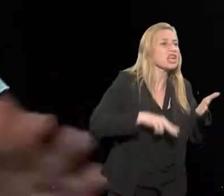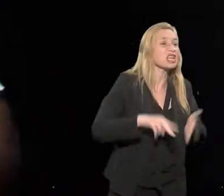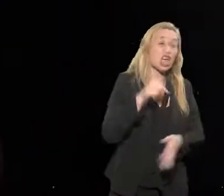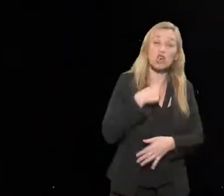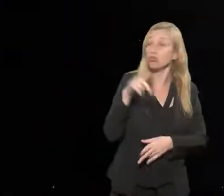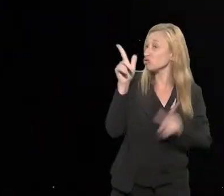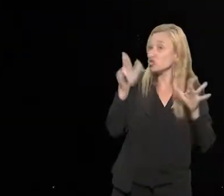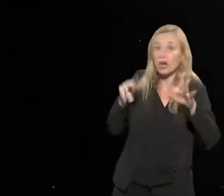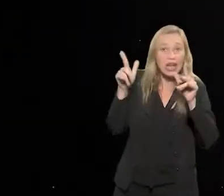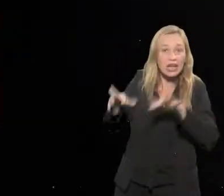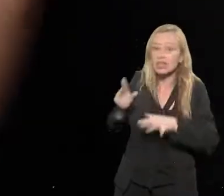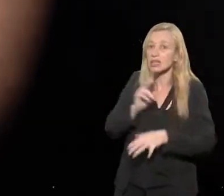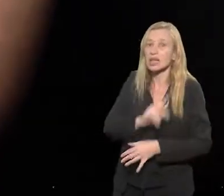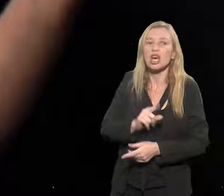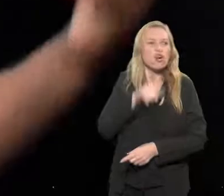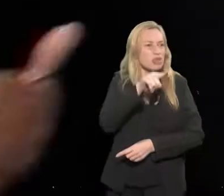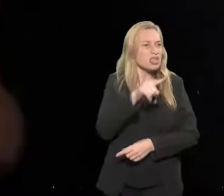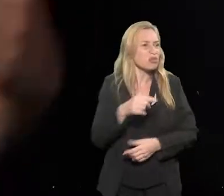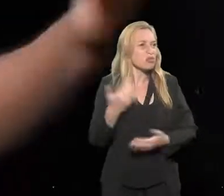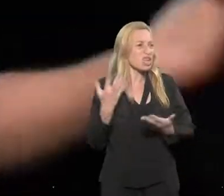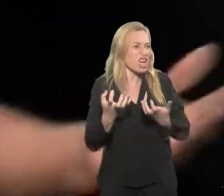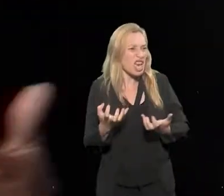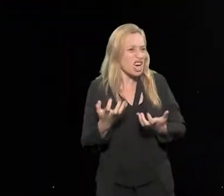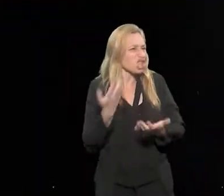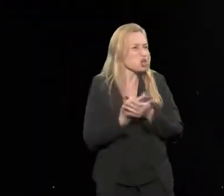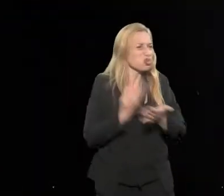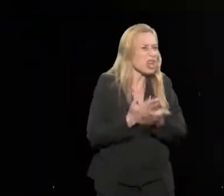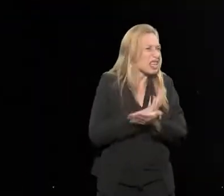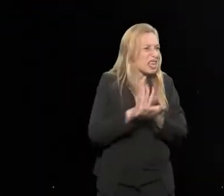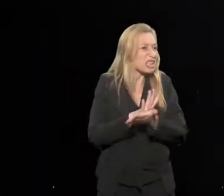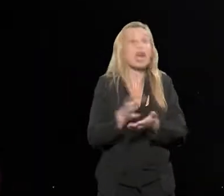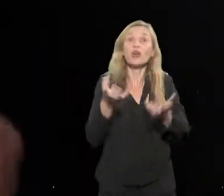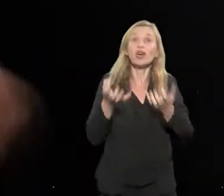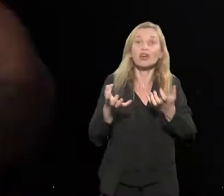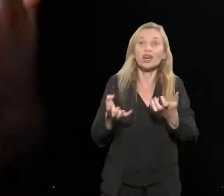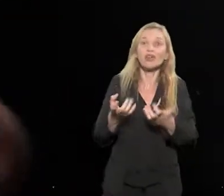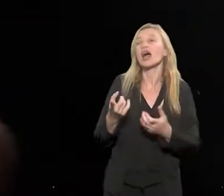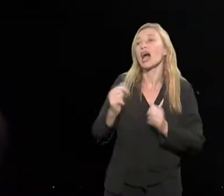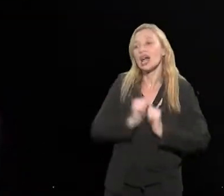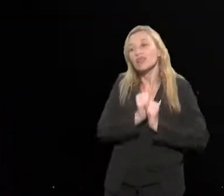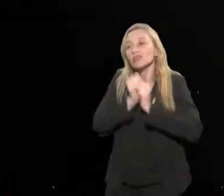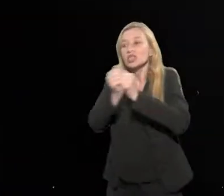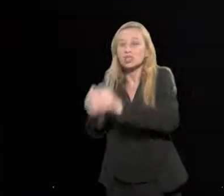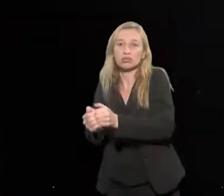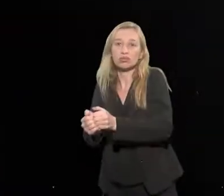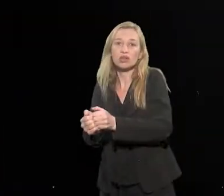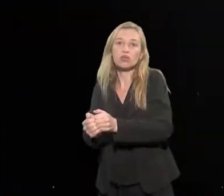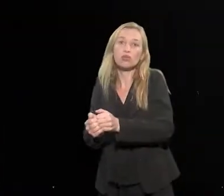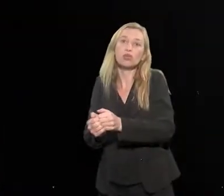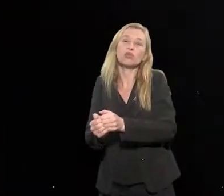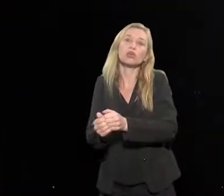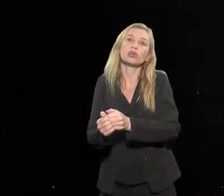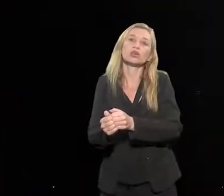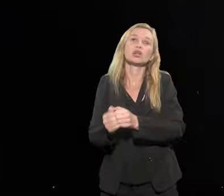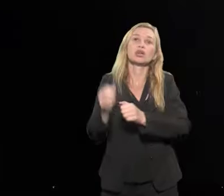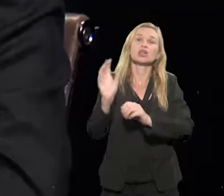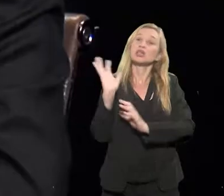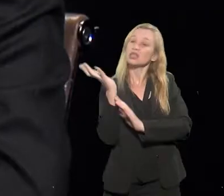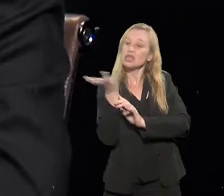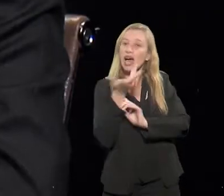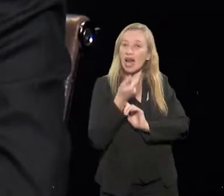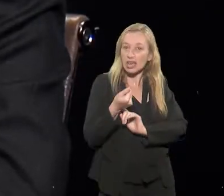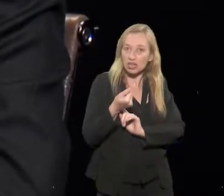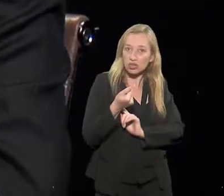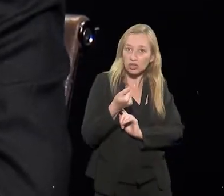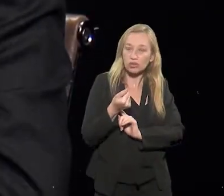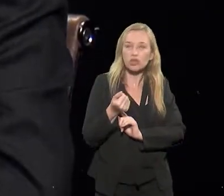lendo uma coisa diferente. Ela falou, você não quer fazer uma aula, não sei o quê? Eu falei, quero. E ela me levou inicialmente para o departamento de artes. Como essas pessoas